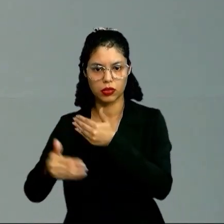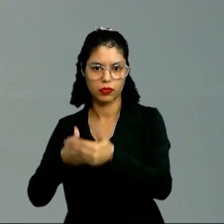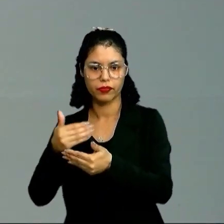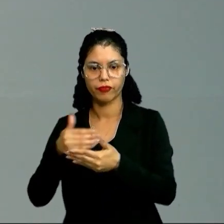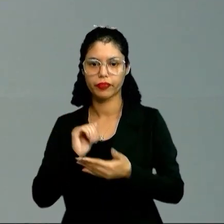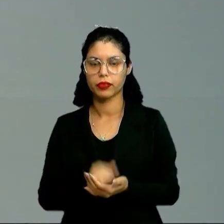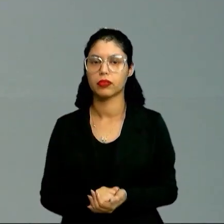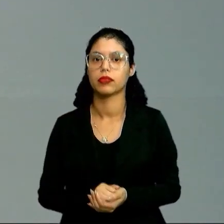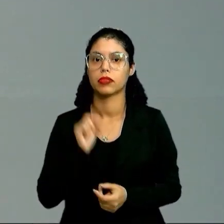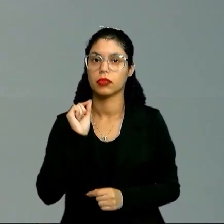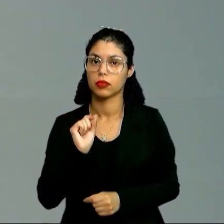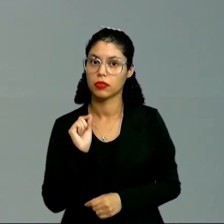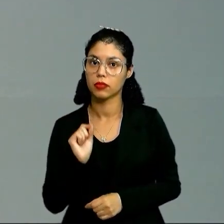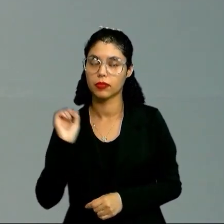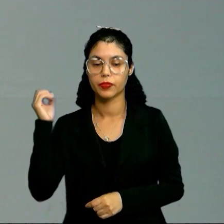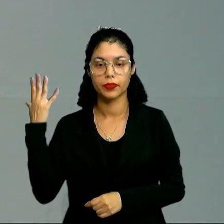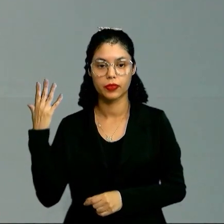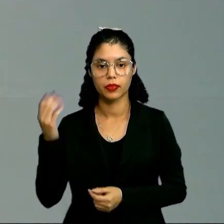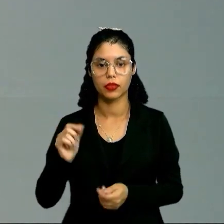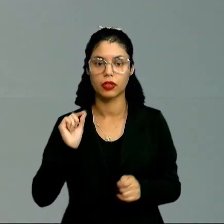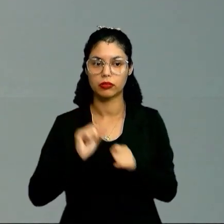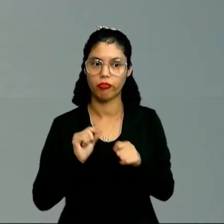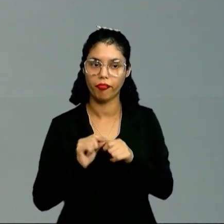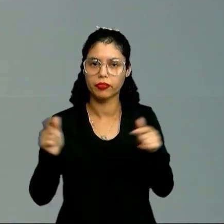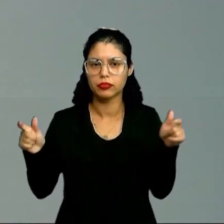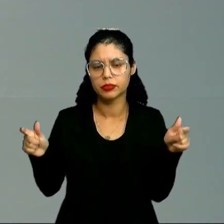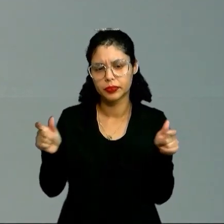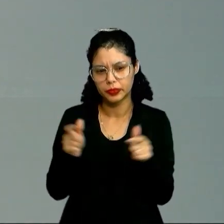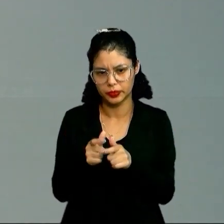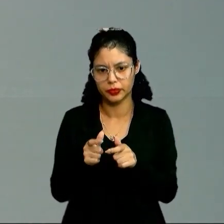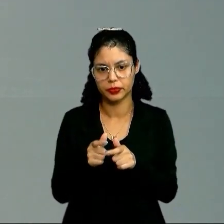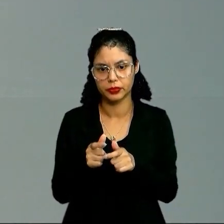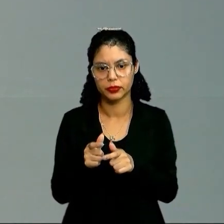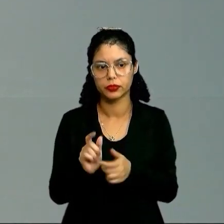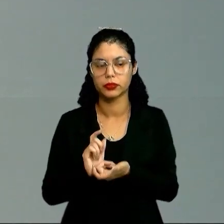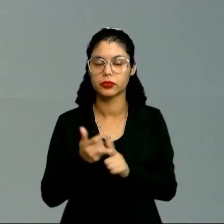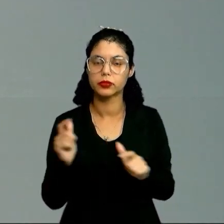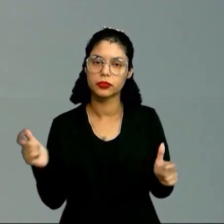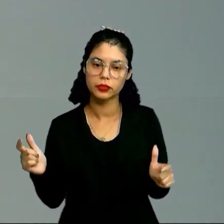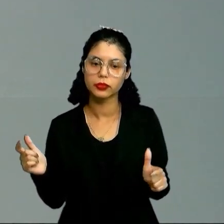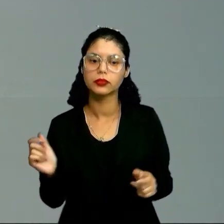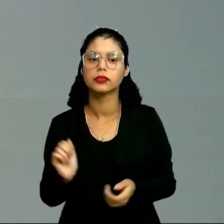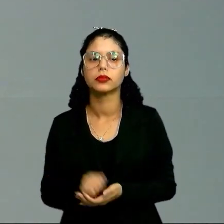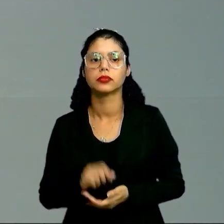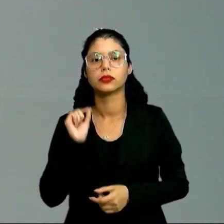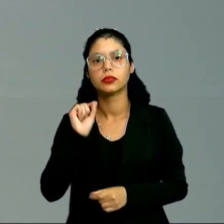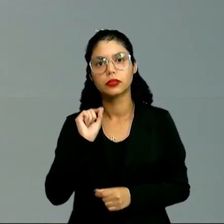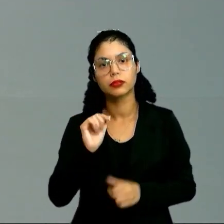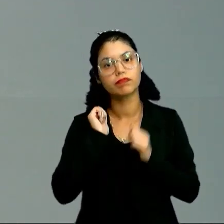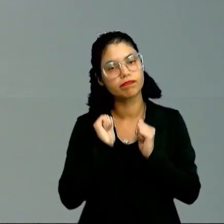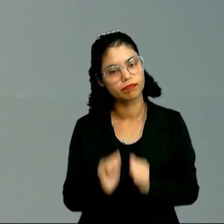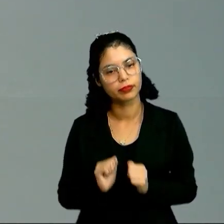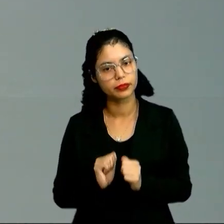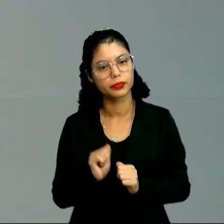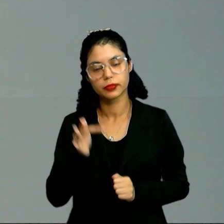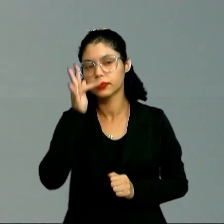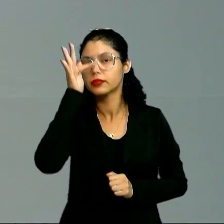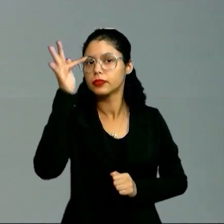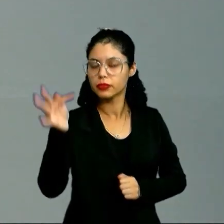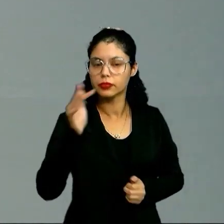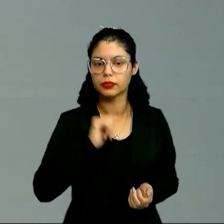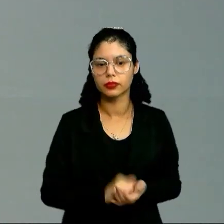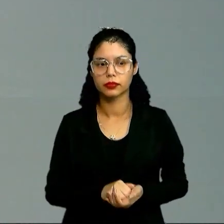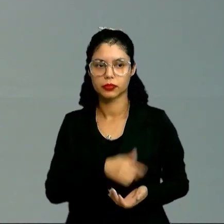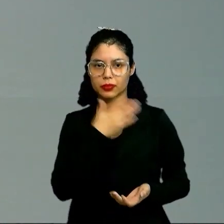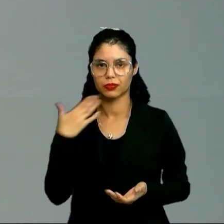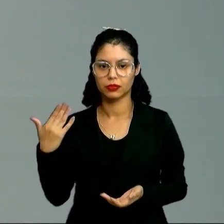acontece? Esse hormônio faz com que inibe o crescimento dessa semente, para que ela possa futuramente estar em um